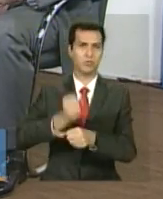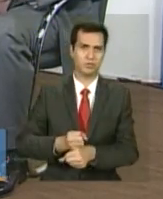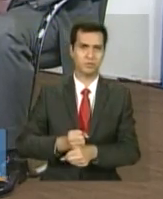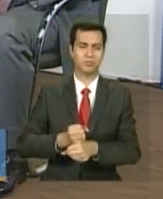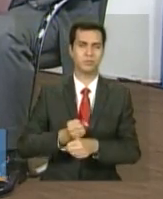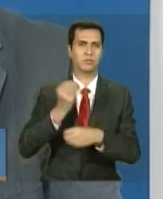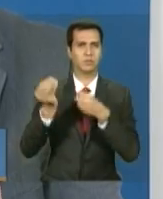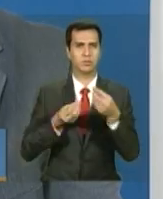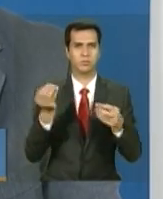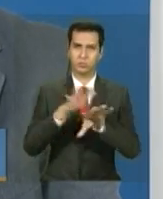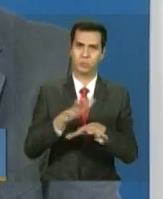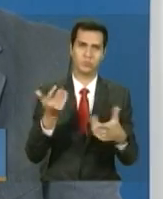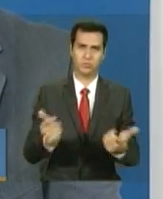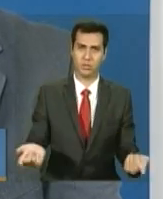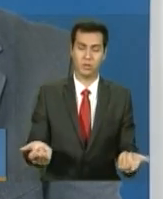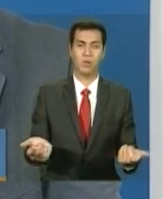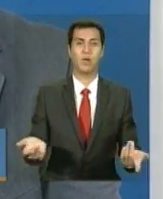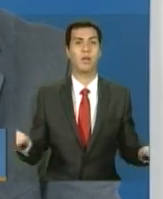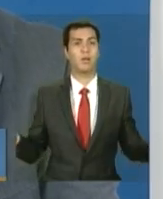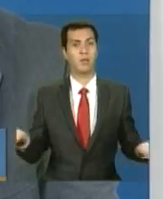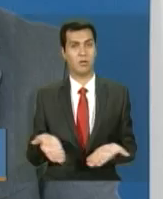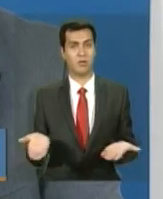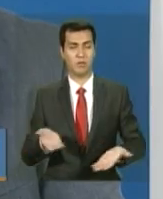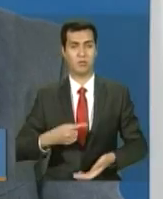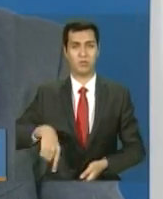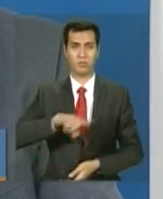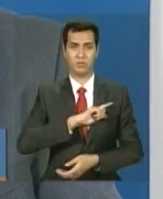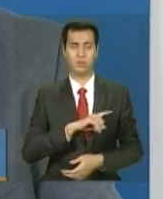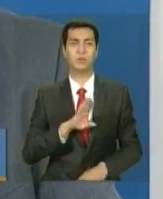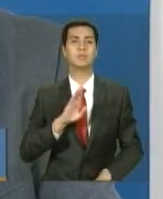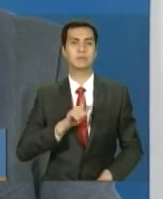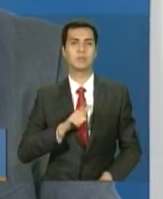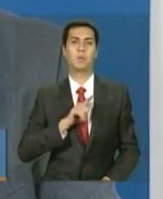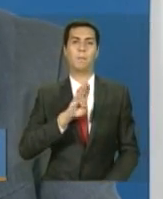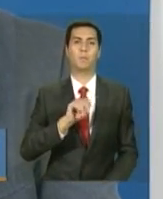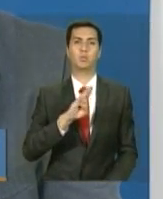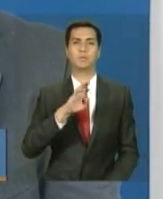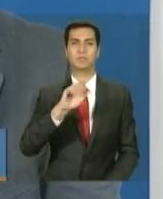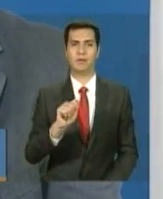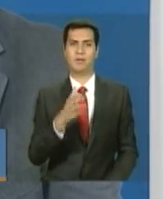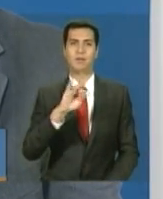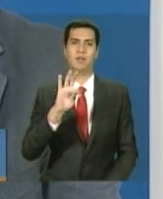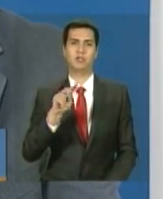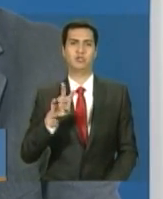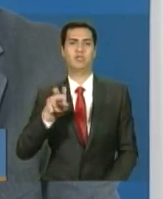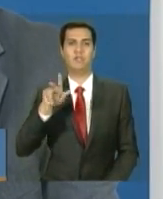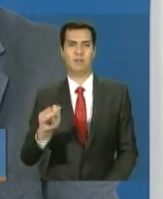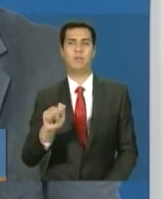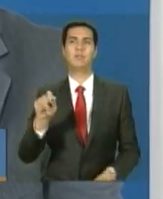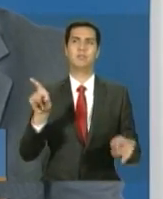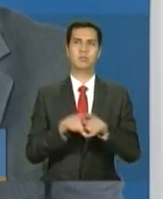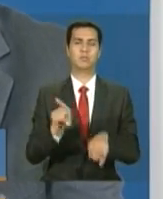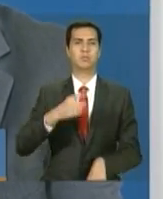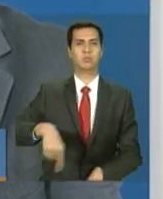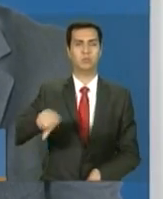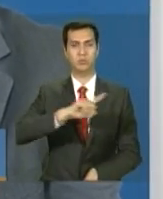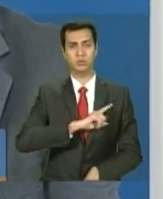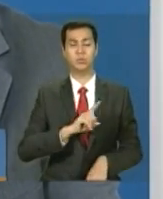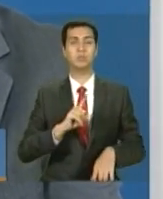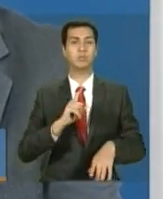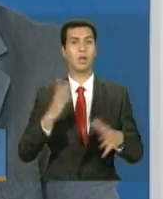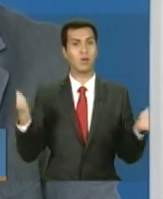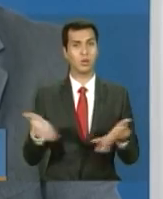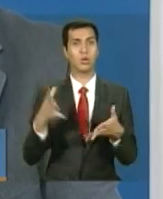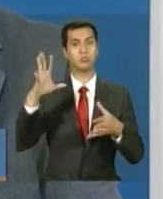com essa nova postura que eu falei da buscativa com a inclusão de novos atores no processo de identificação de famílias apoiando as